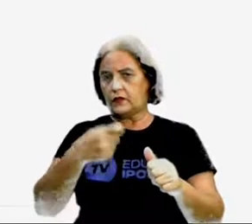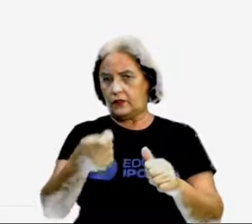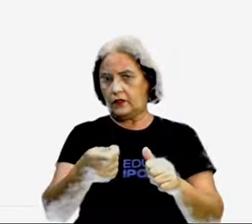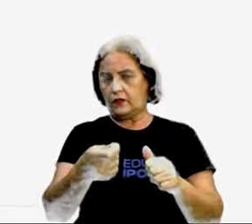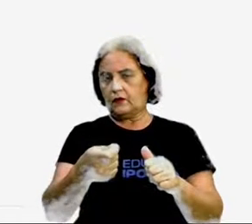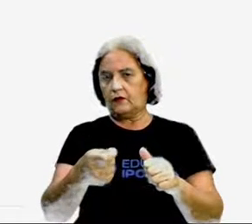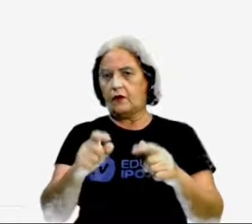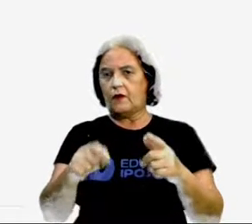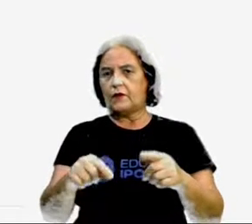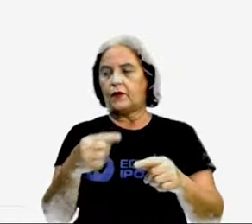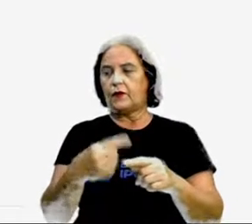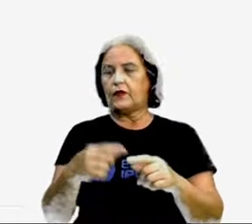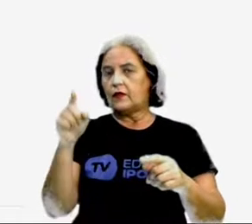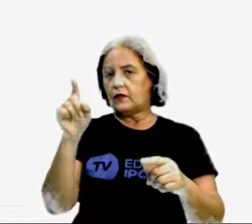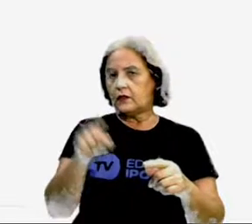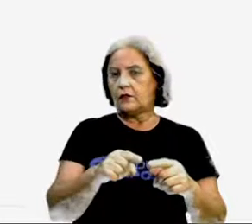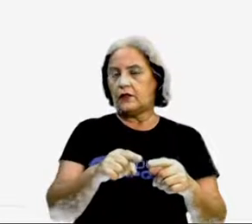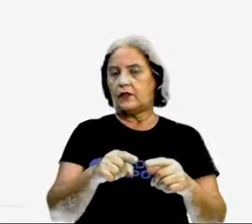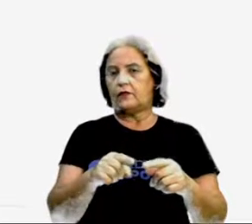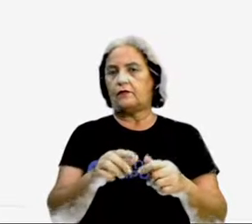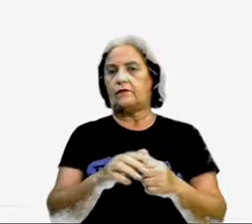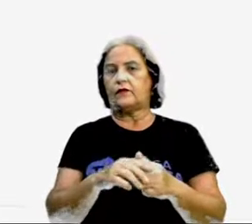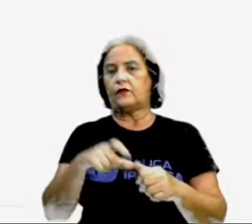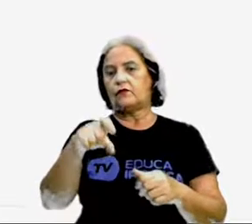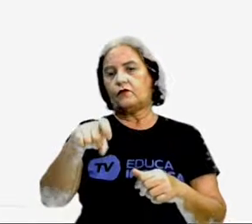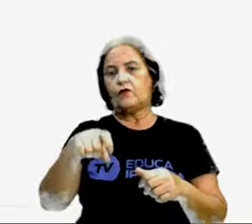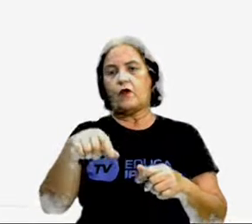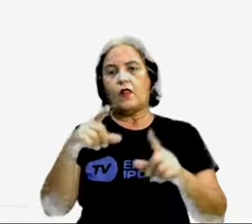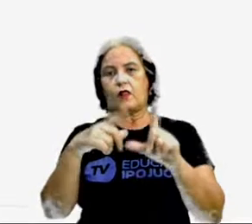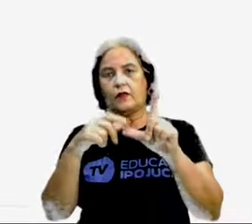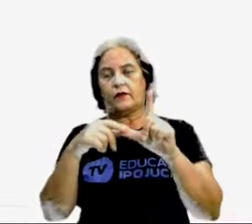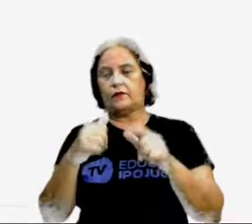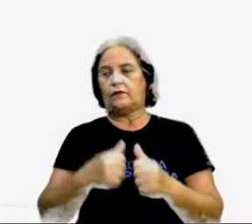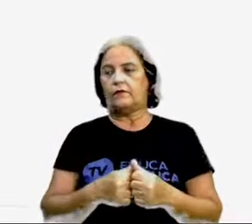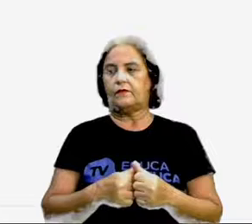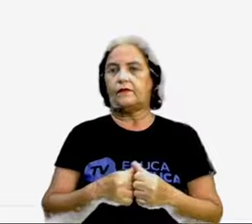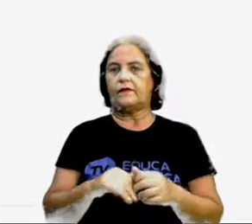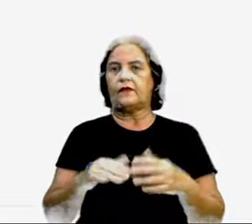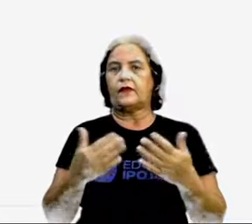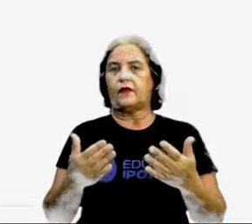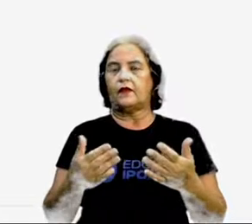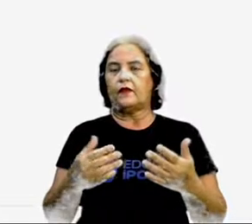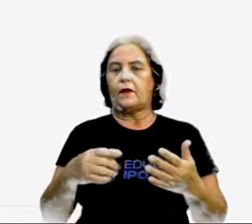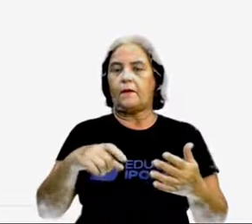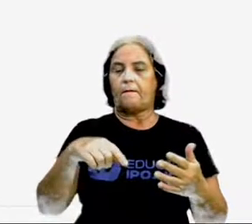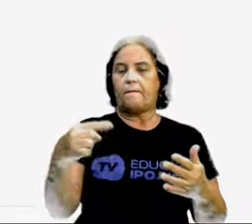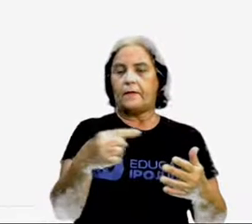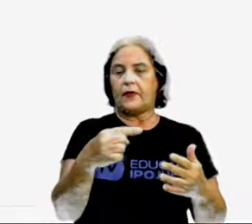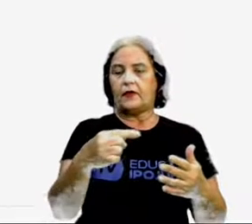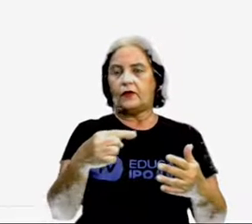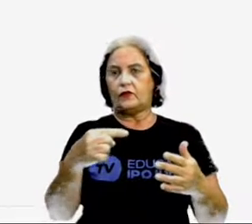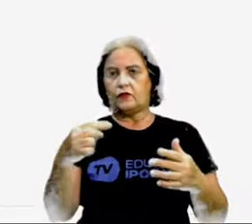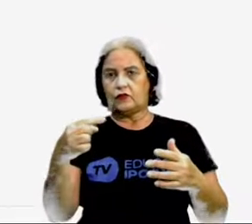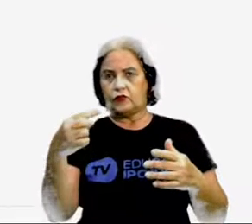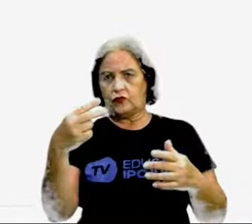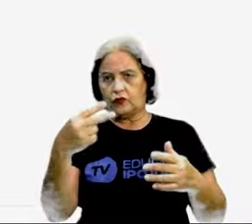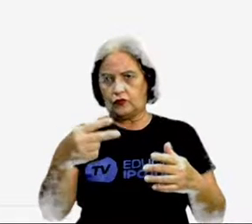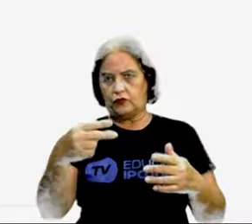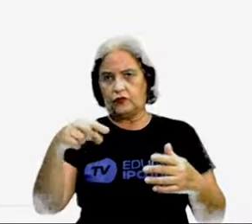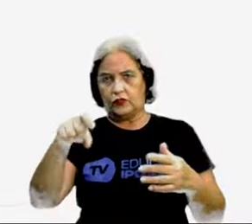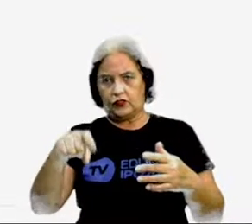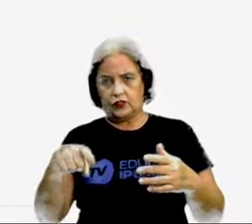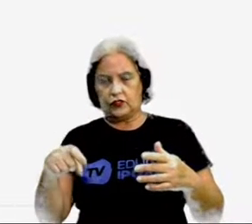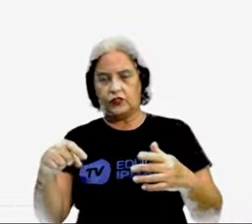incógnita. Veja como ficará. Menos 2 vezes x é menos 2x. E menos 2 vezes